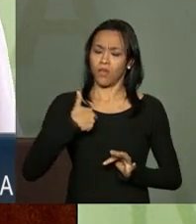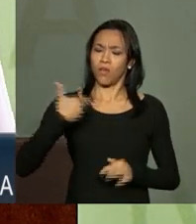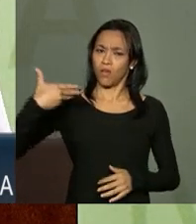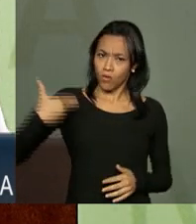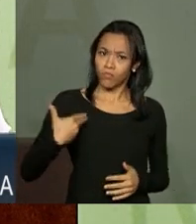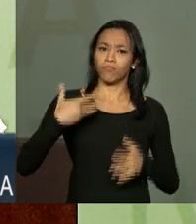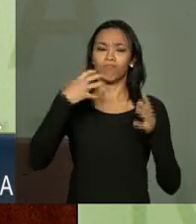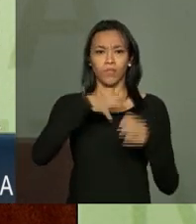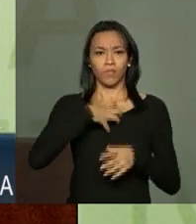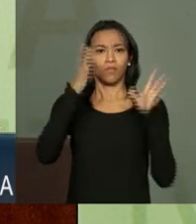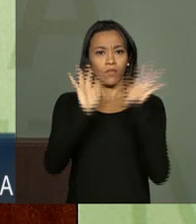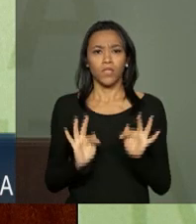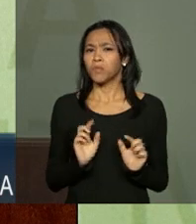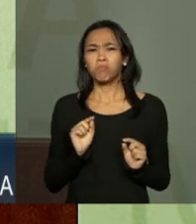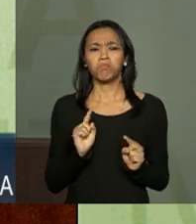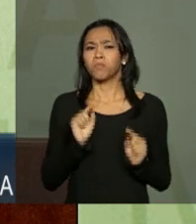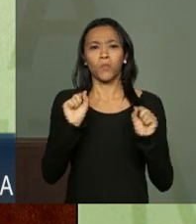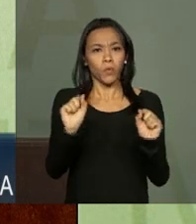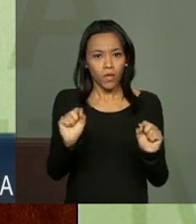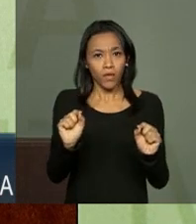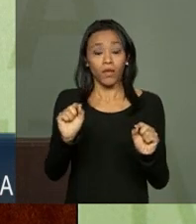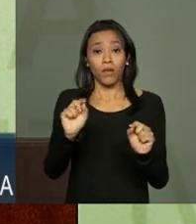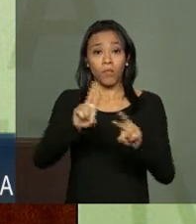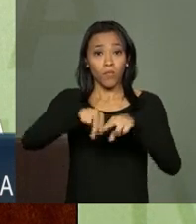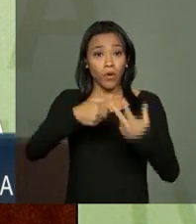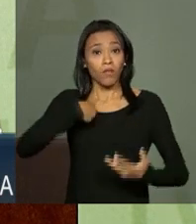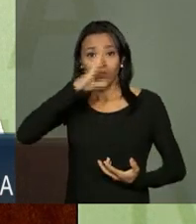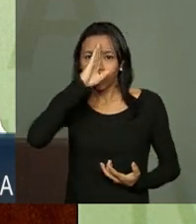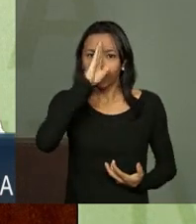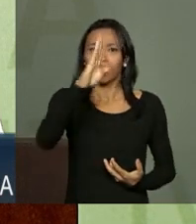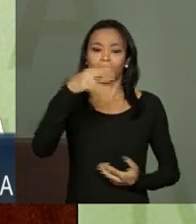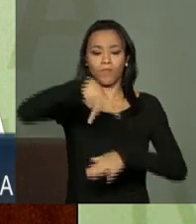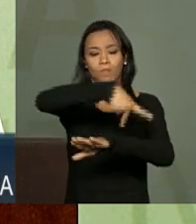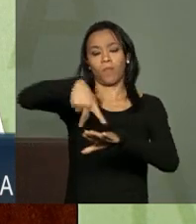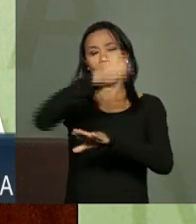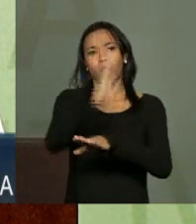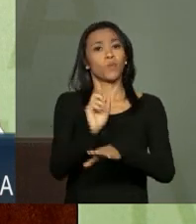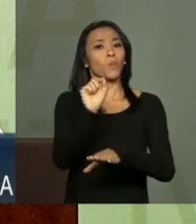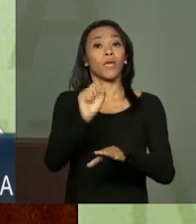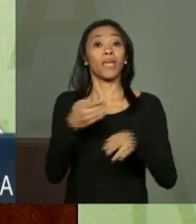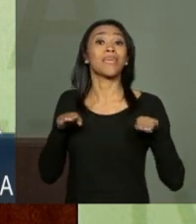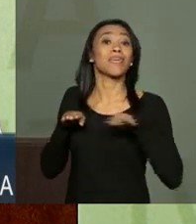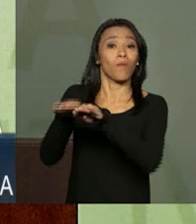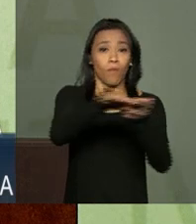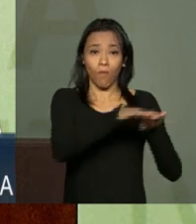fico muito feliz pela questão fundamental no nosso país, que é a questão da igualdade